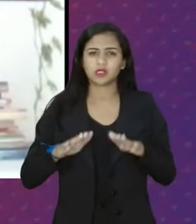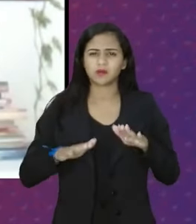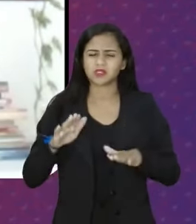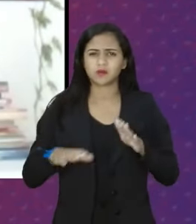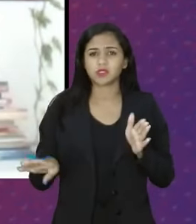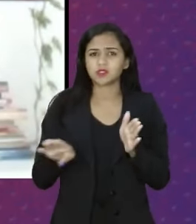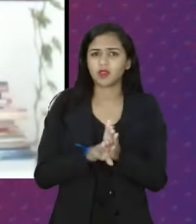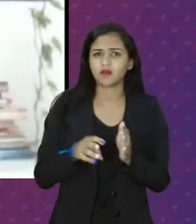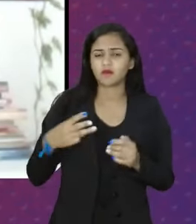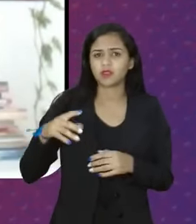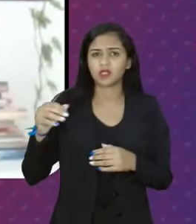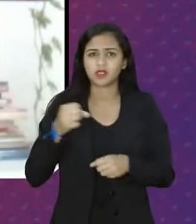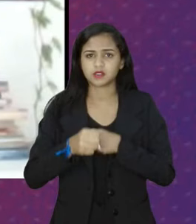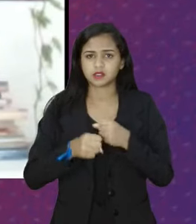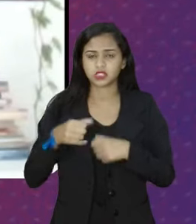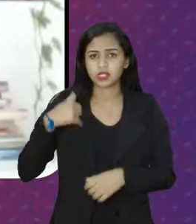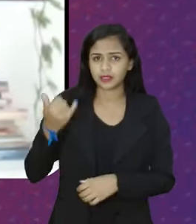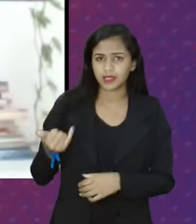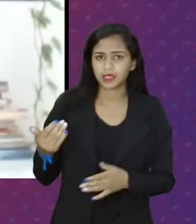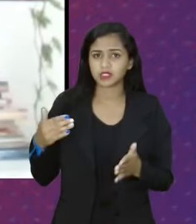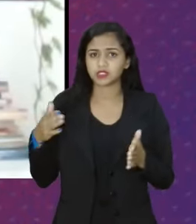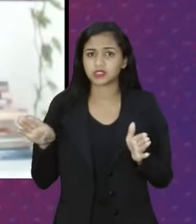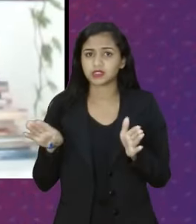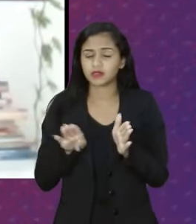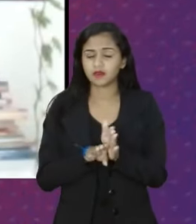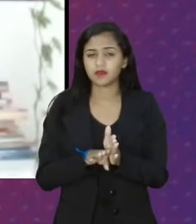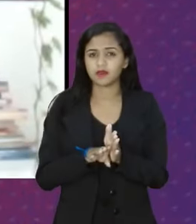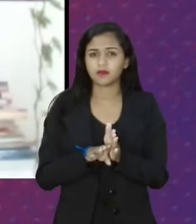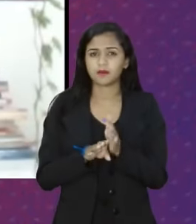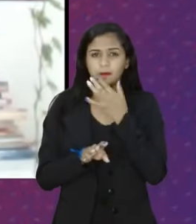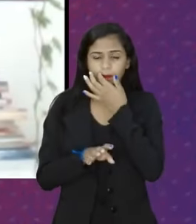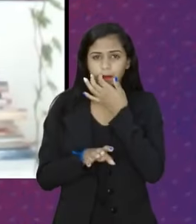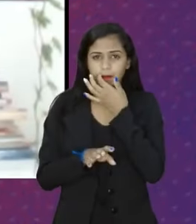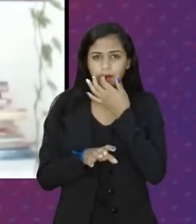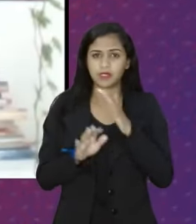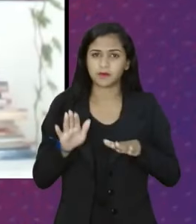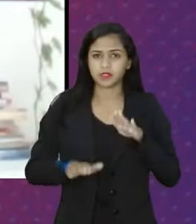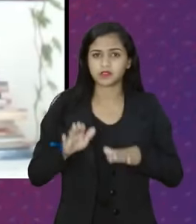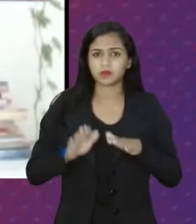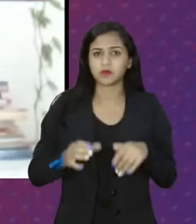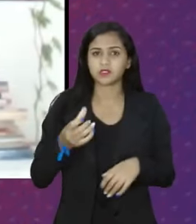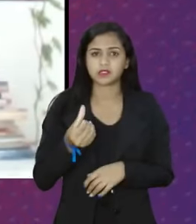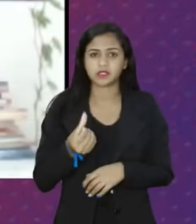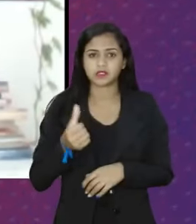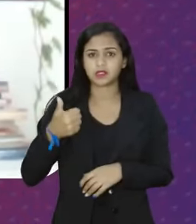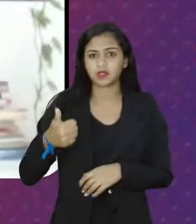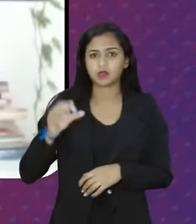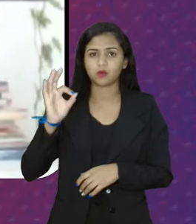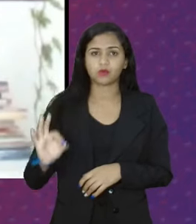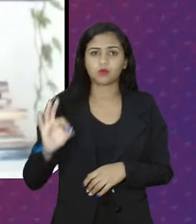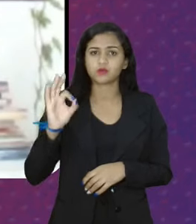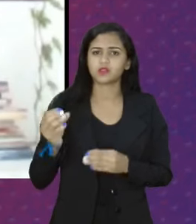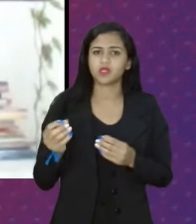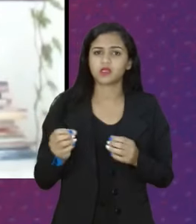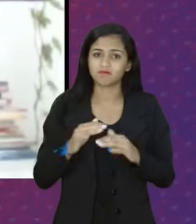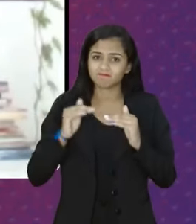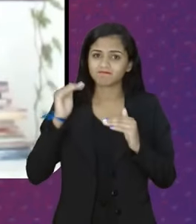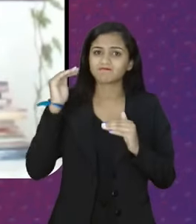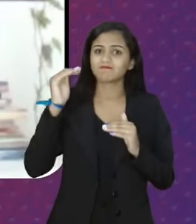anos, esse percentual chegava a praticamente 61%, o que é muito